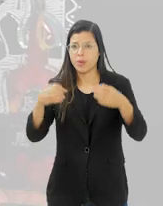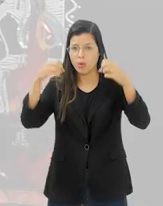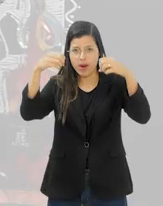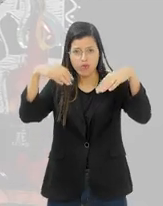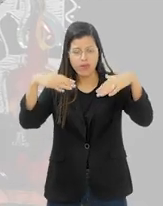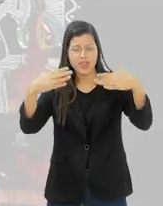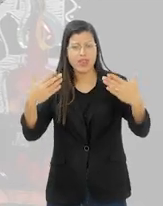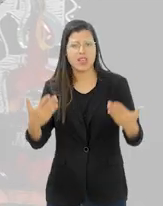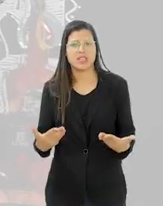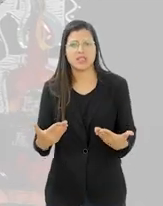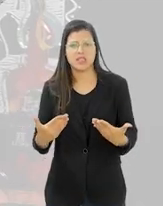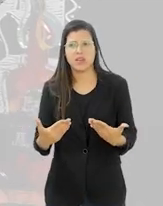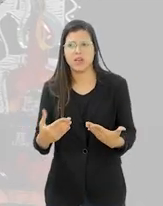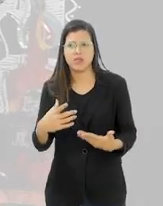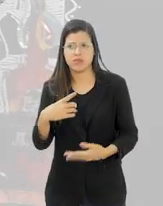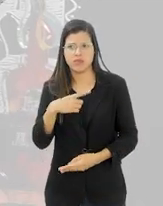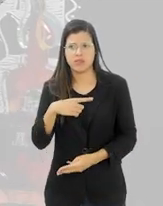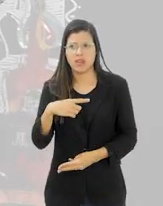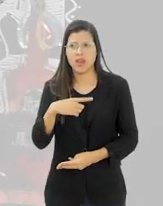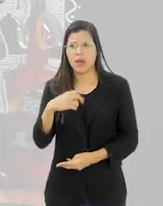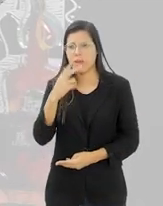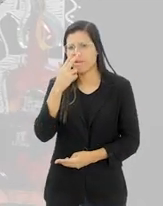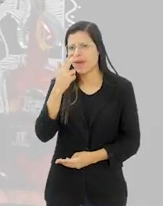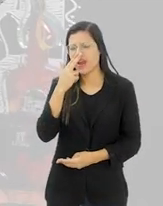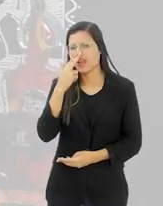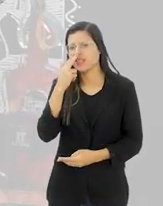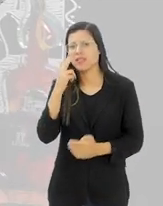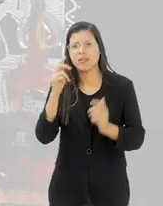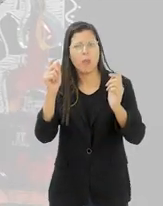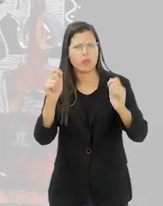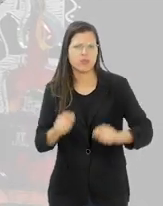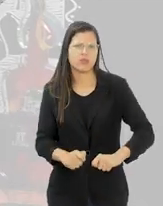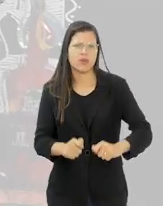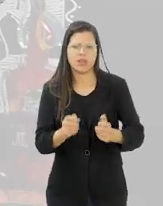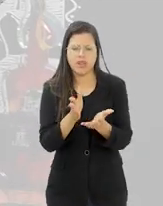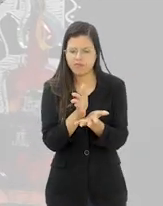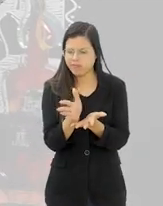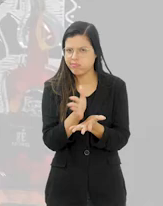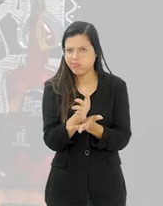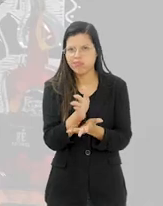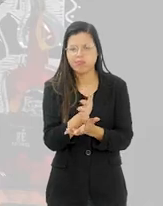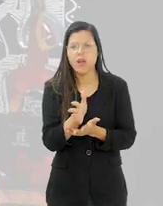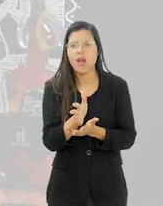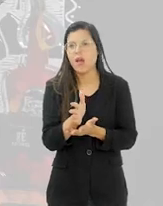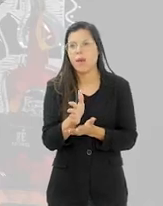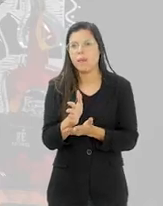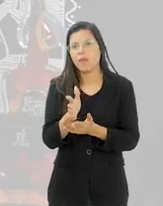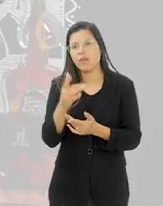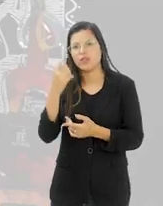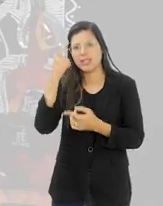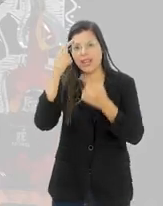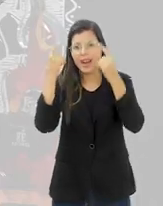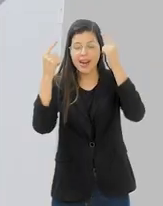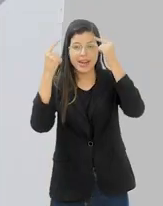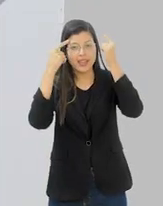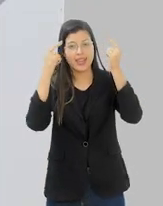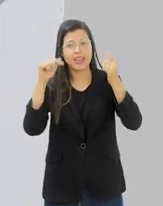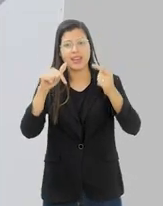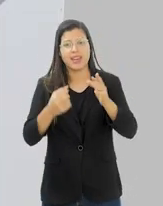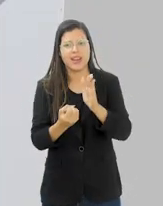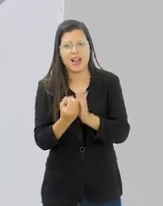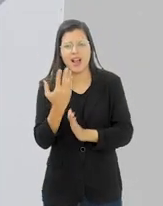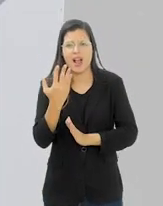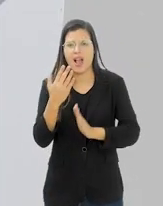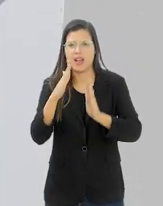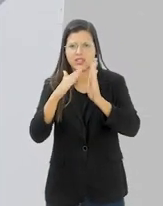com a chegada da iluminação, né? Sim. A chegada da iluminação, né? Abre um leque muito grande, muito extenso, para você recriar o